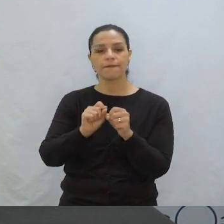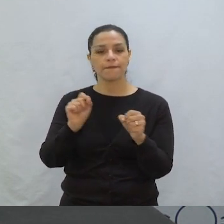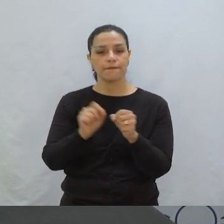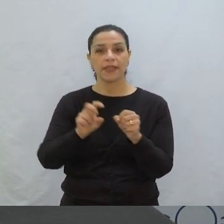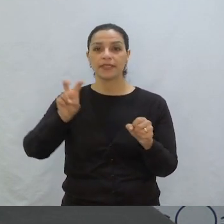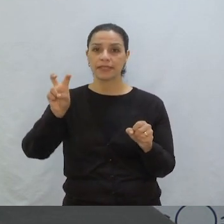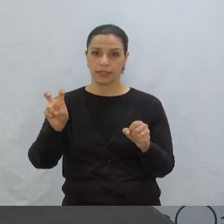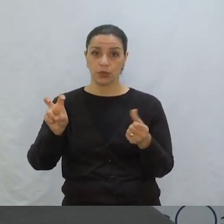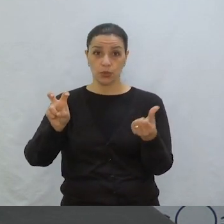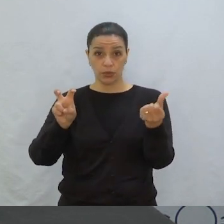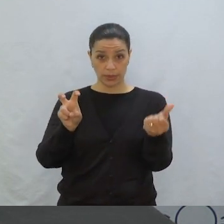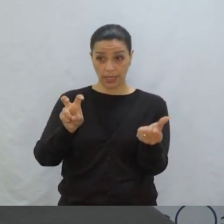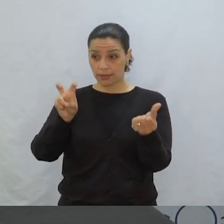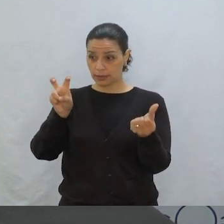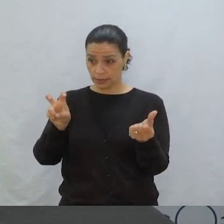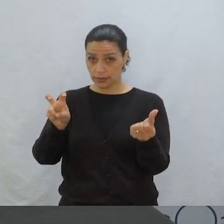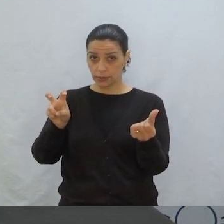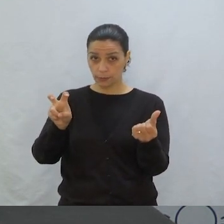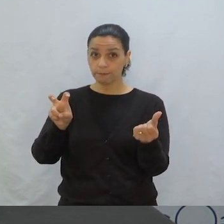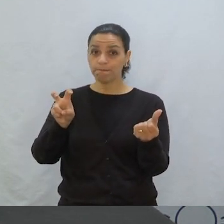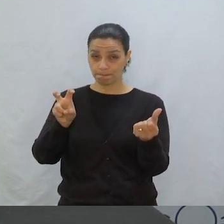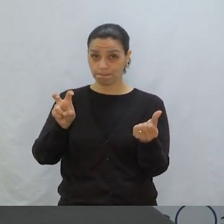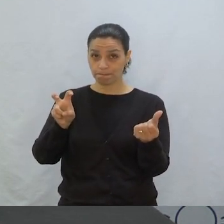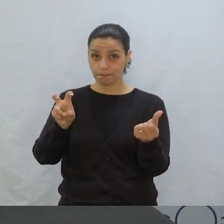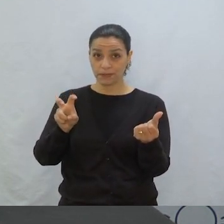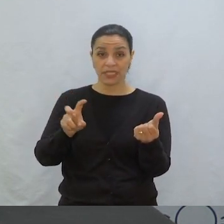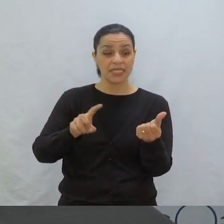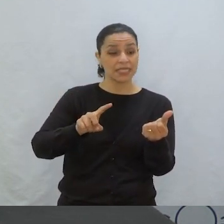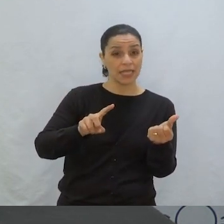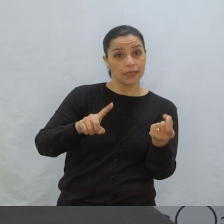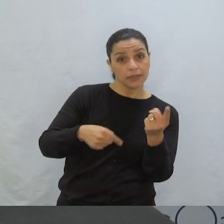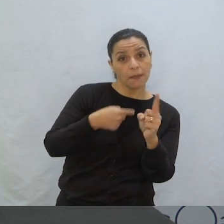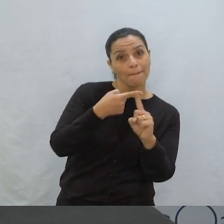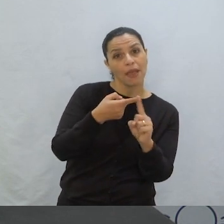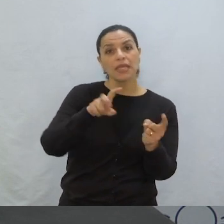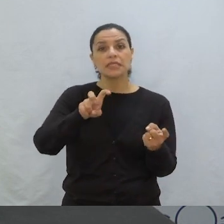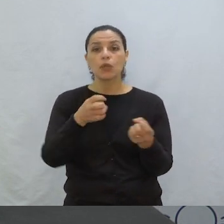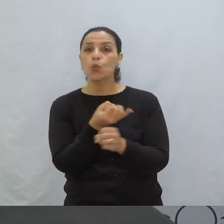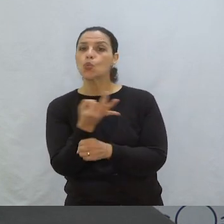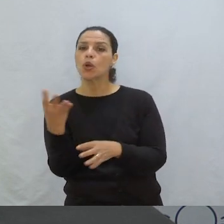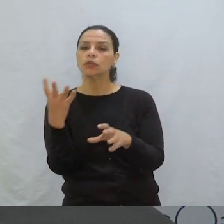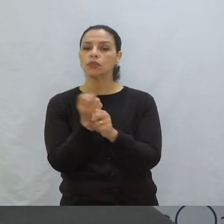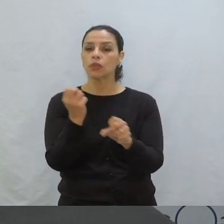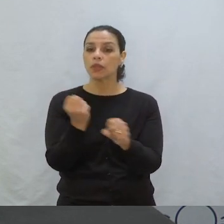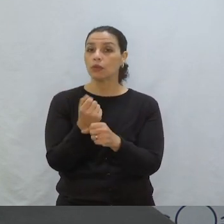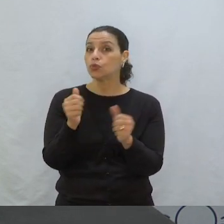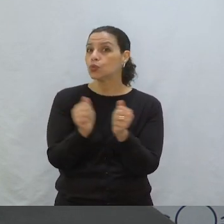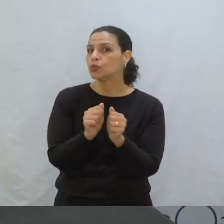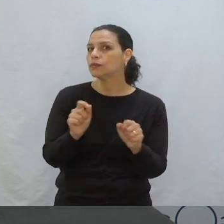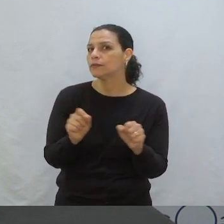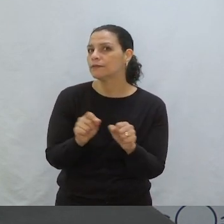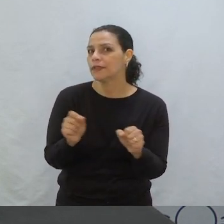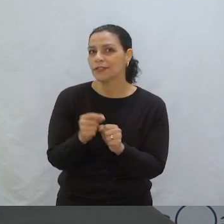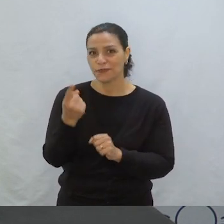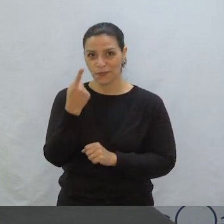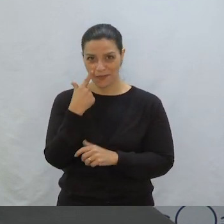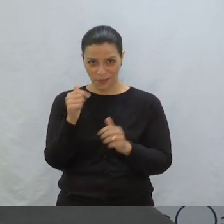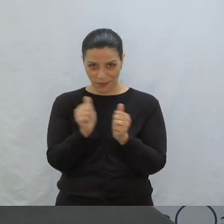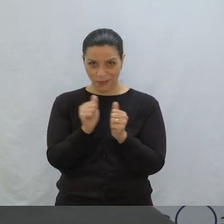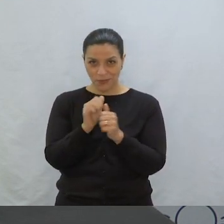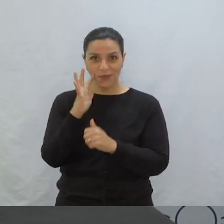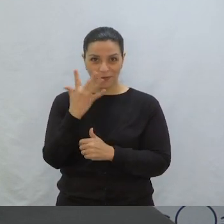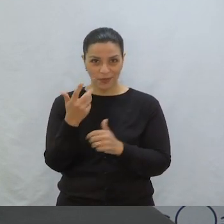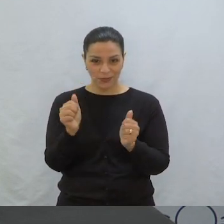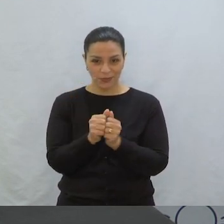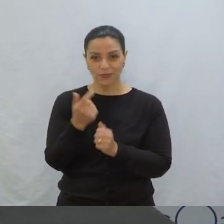a Lia fez 5 bolinhas. Então, quantas bolinhas elas fizeram juntas? Então, vamos ver